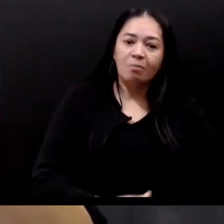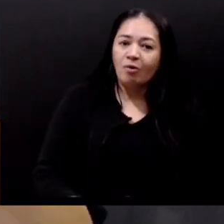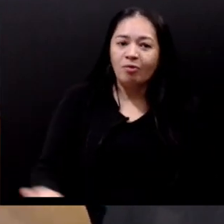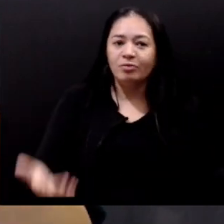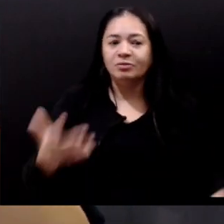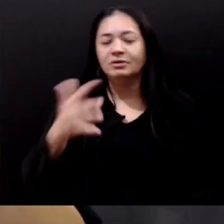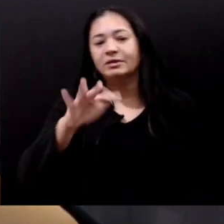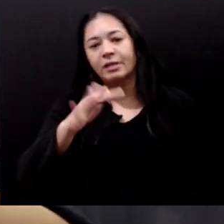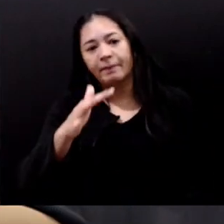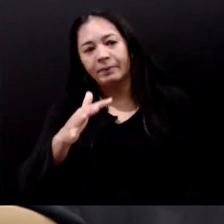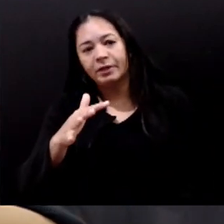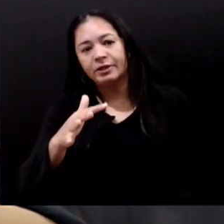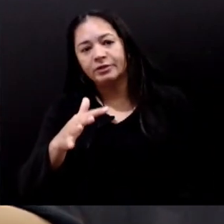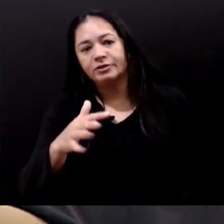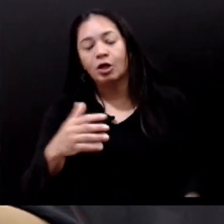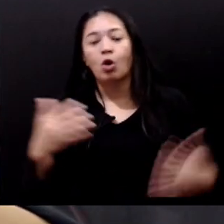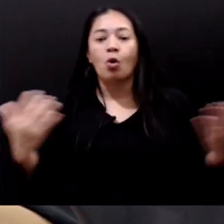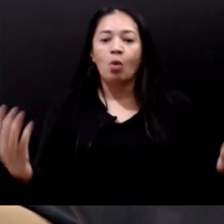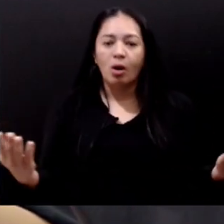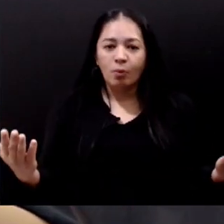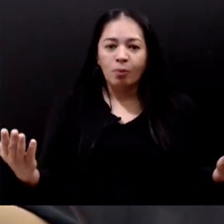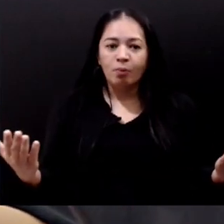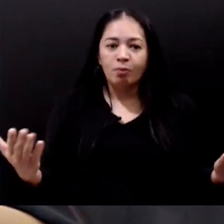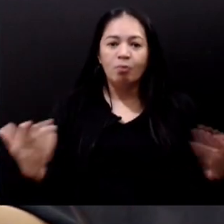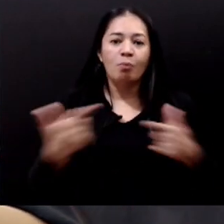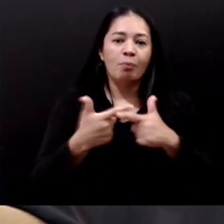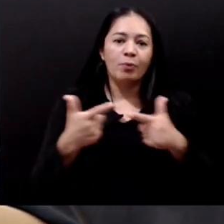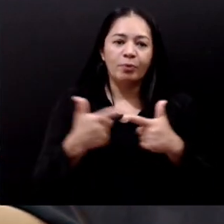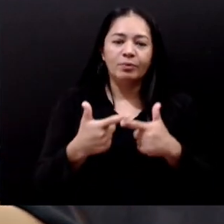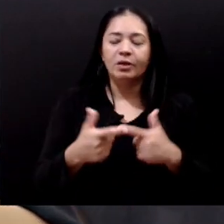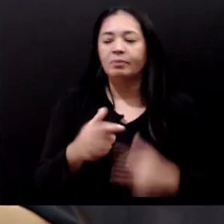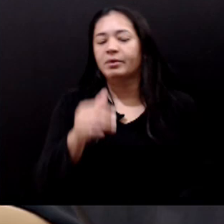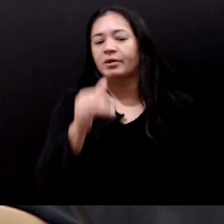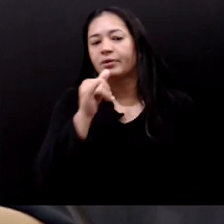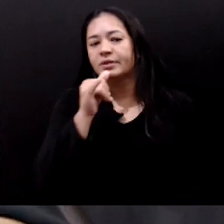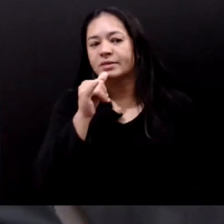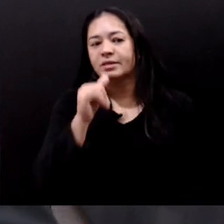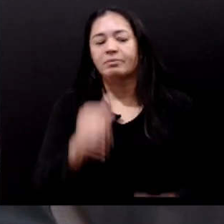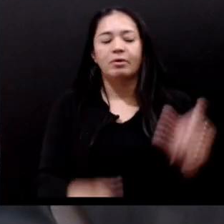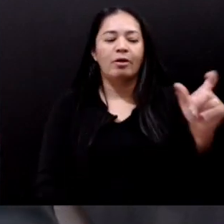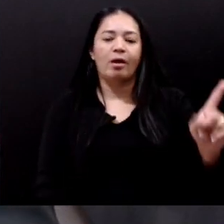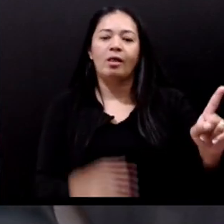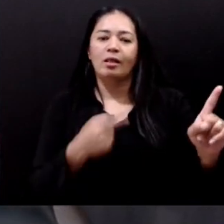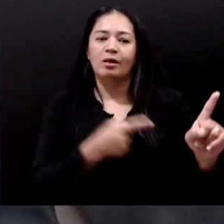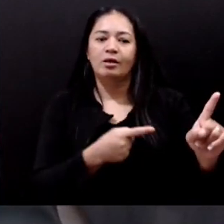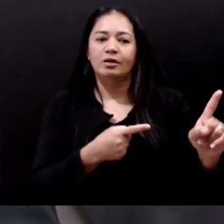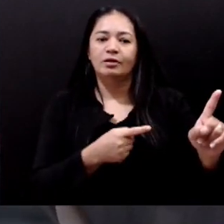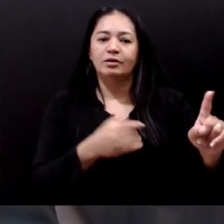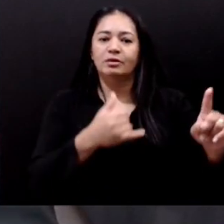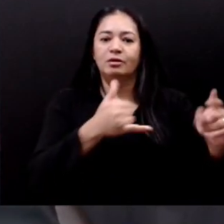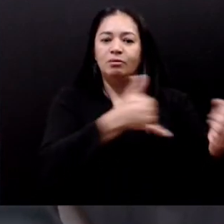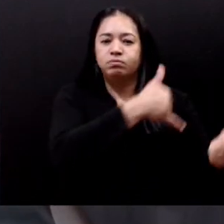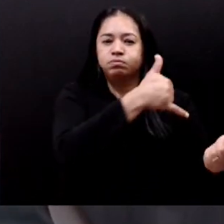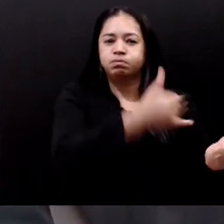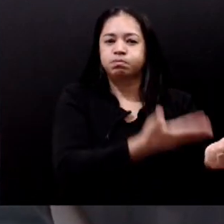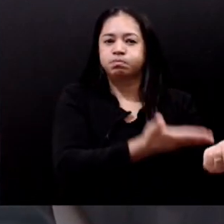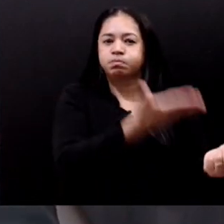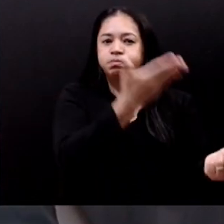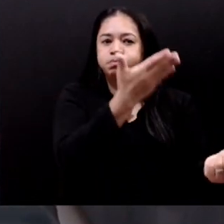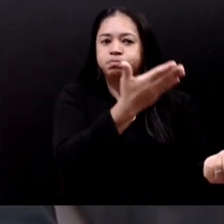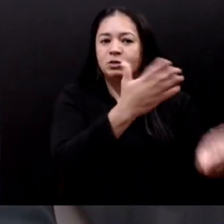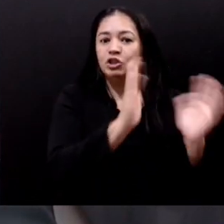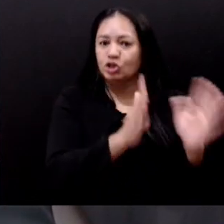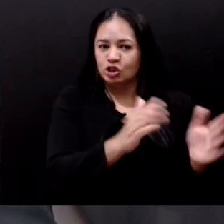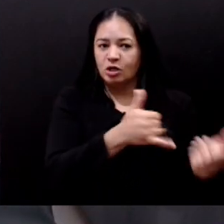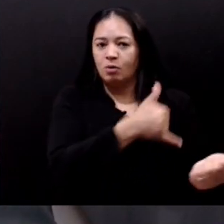de qual é a questão. Então, para uma pessoa que tem uma tendência a ter colesterol alto, por exemplo, Uhum. que já está com essa situação